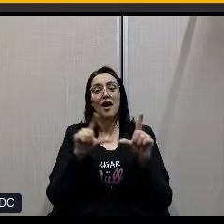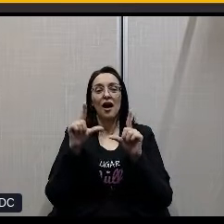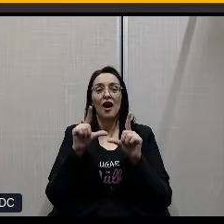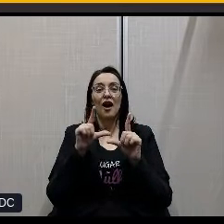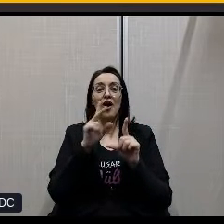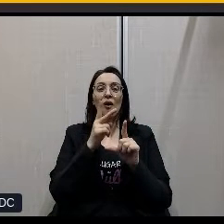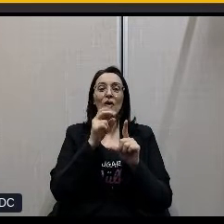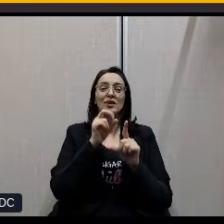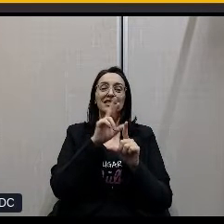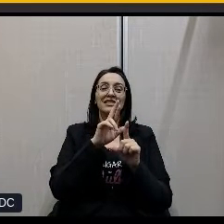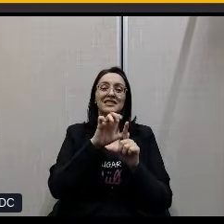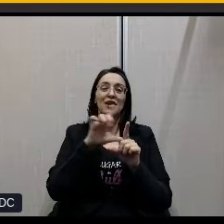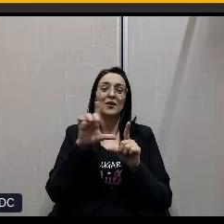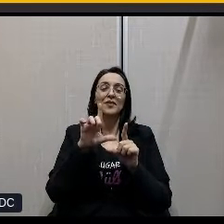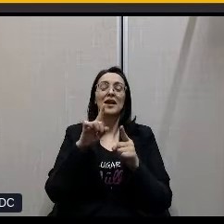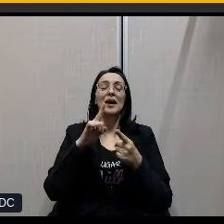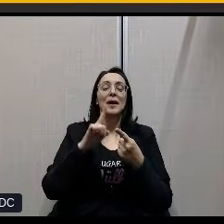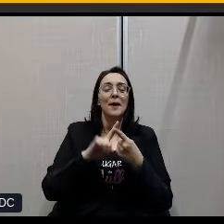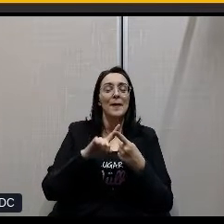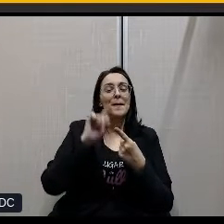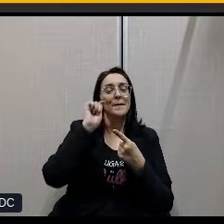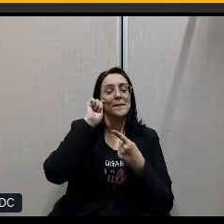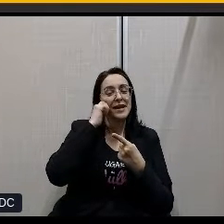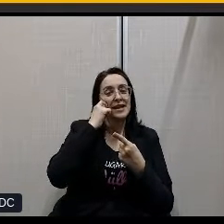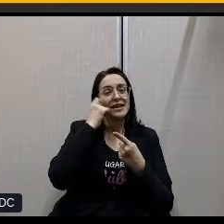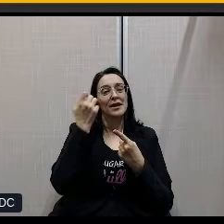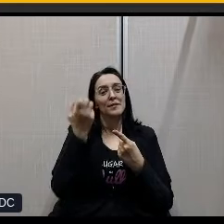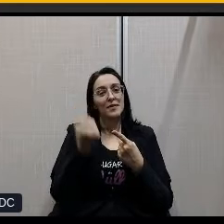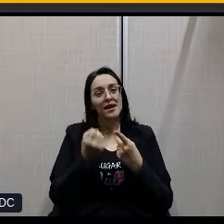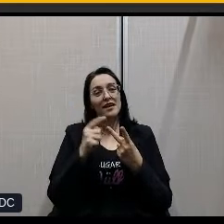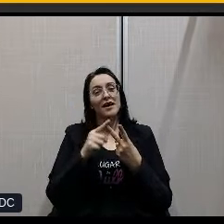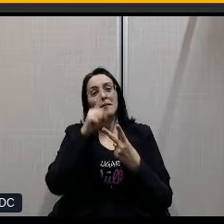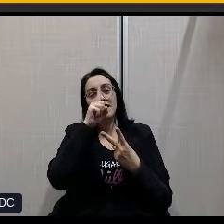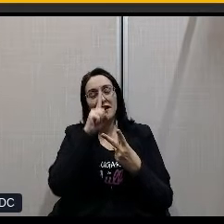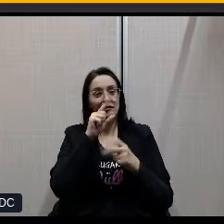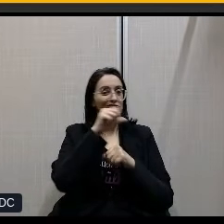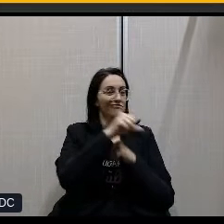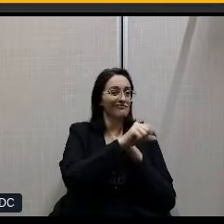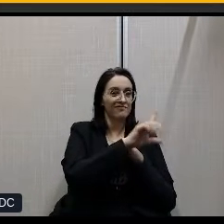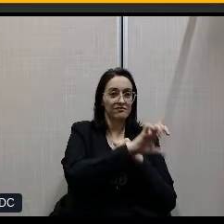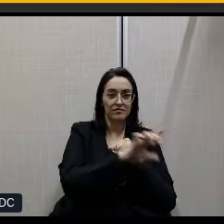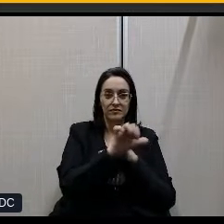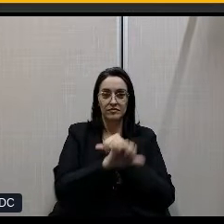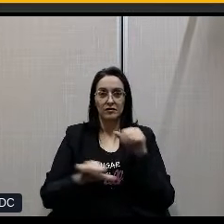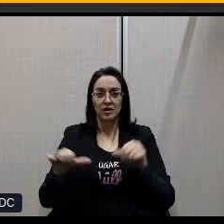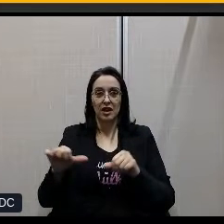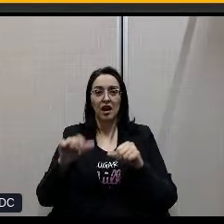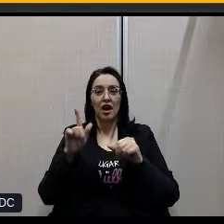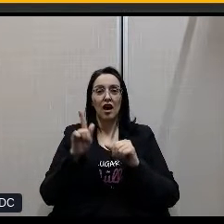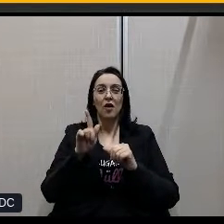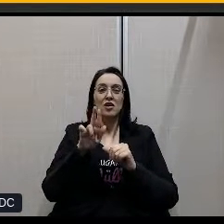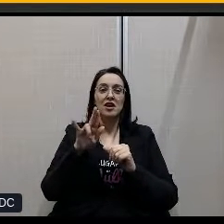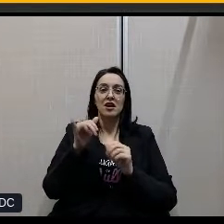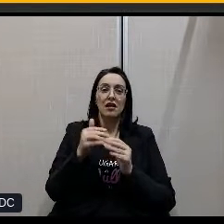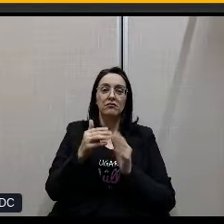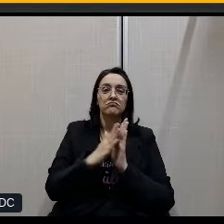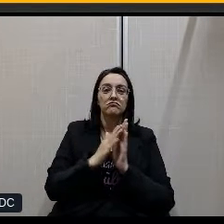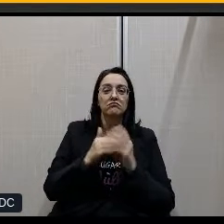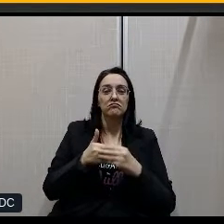são as cores pretas, brancas e amarelas, tá? O Orcel é um guia que contempla